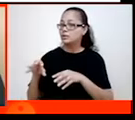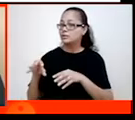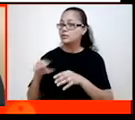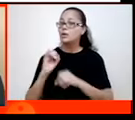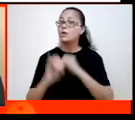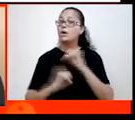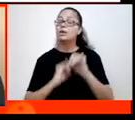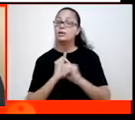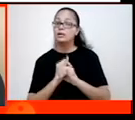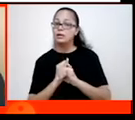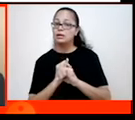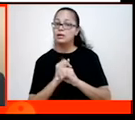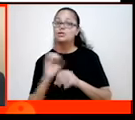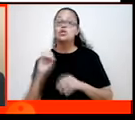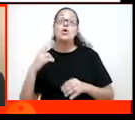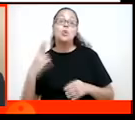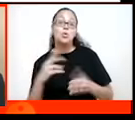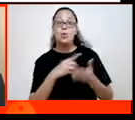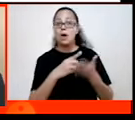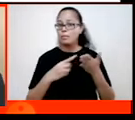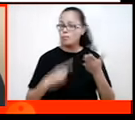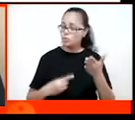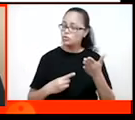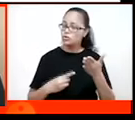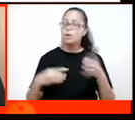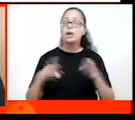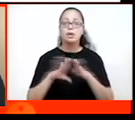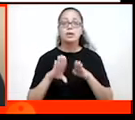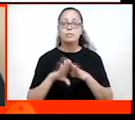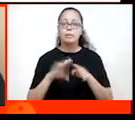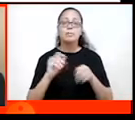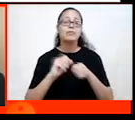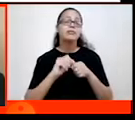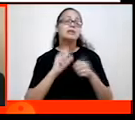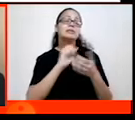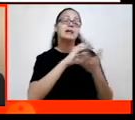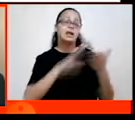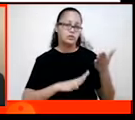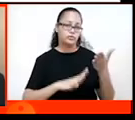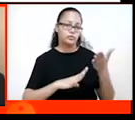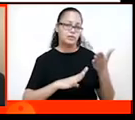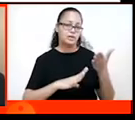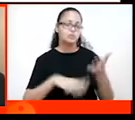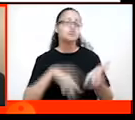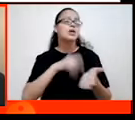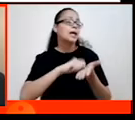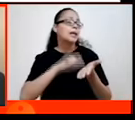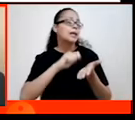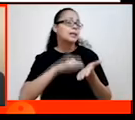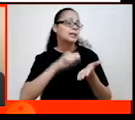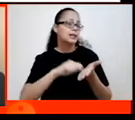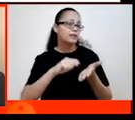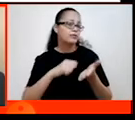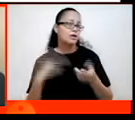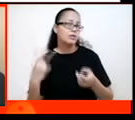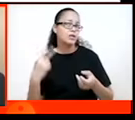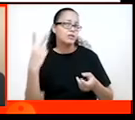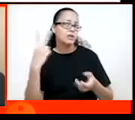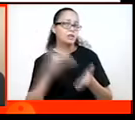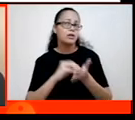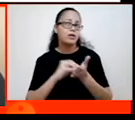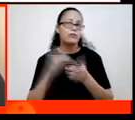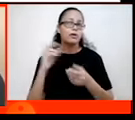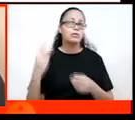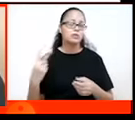última videoaula ou podem também acessar a apostila de vocês, né, para vocês realizarem essa atividade 1 aí, né, descrevendo as vantagens